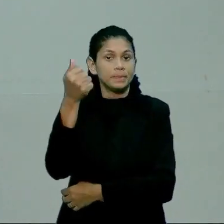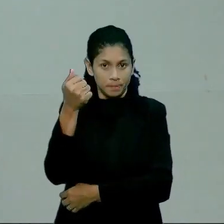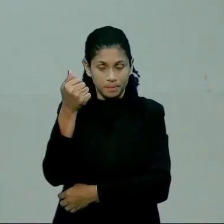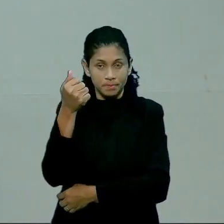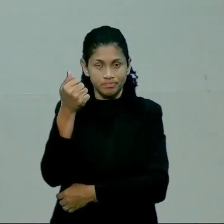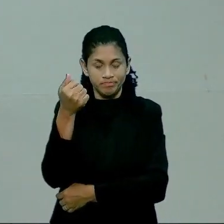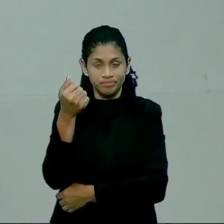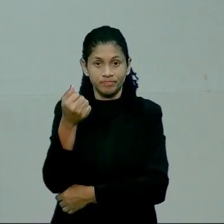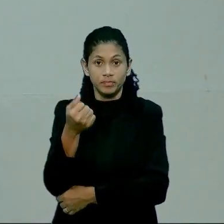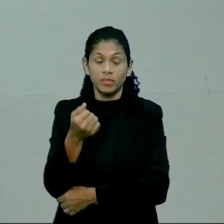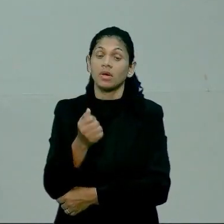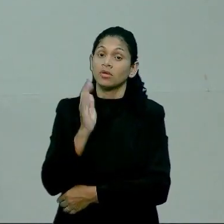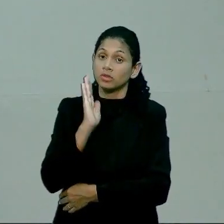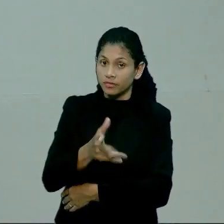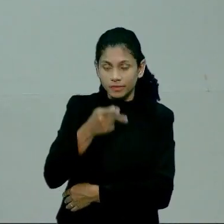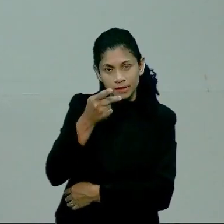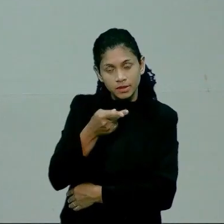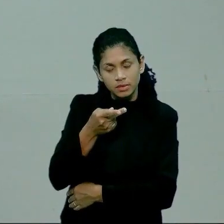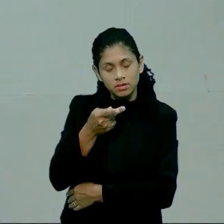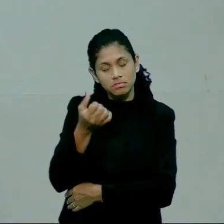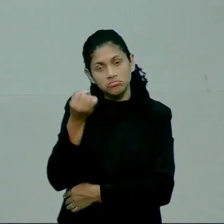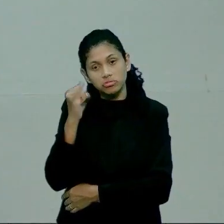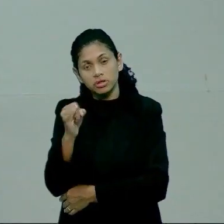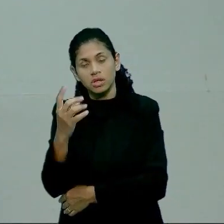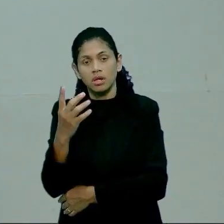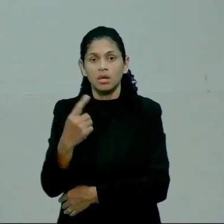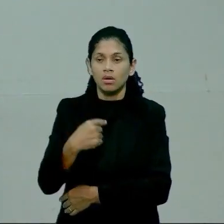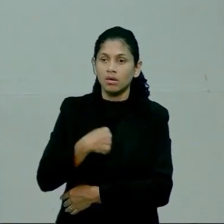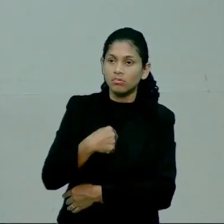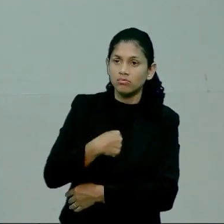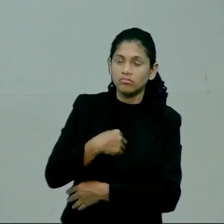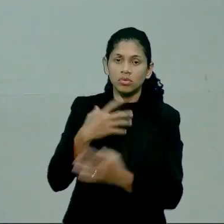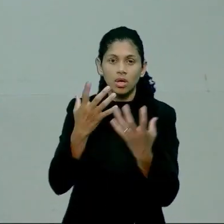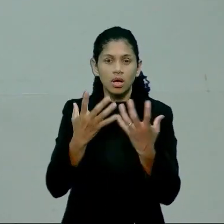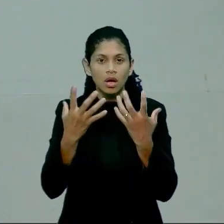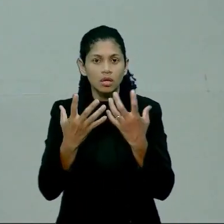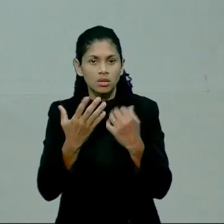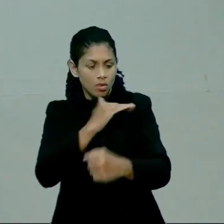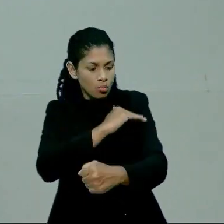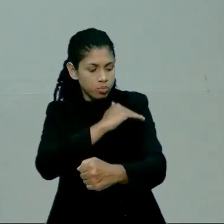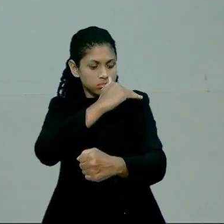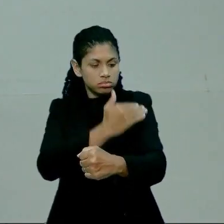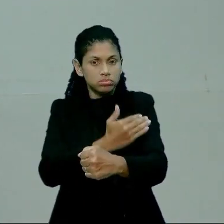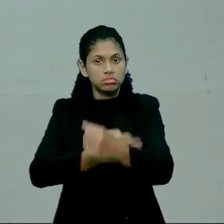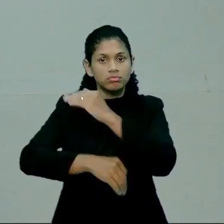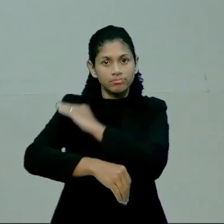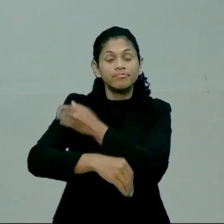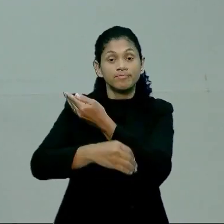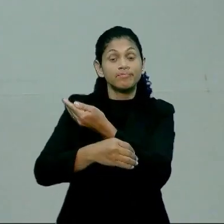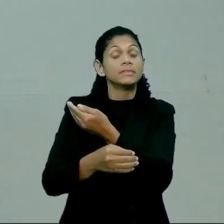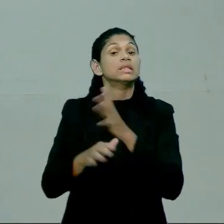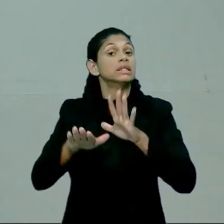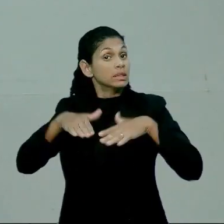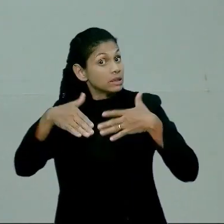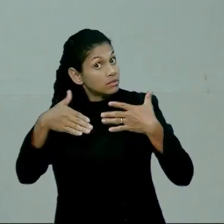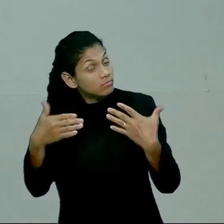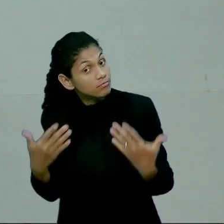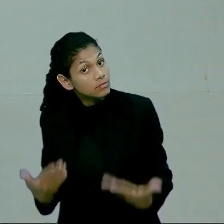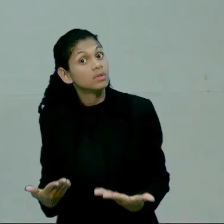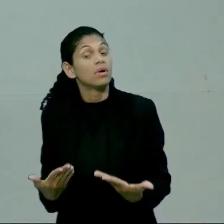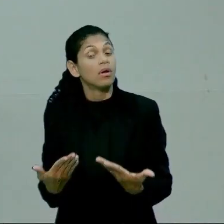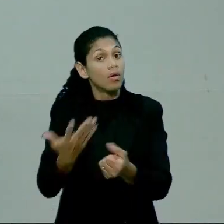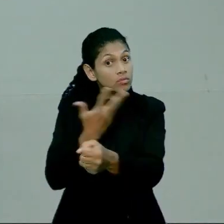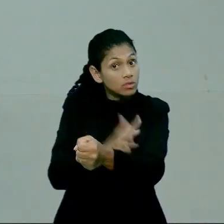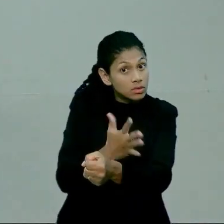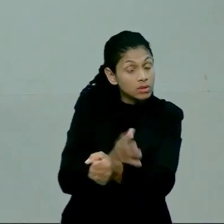quero fortalecimento, eu tenho que trabalhar estruturas e exercícios que sejam voltados para o fortalecimento. Se eu